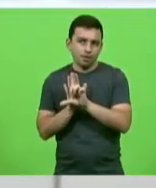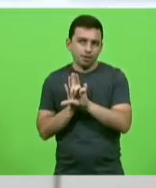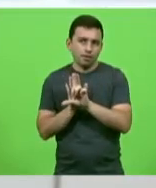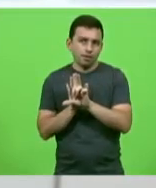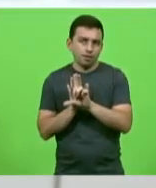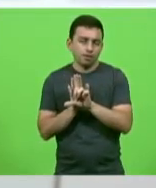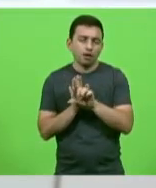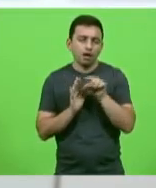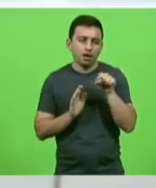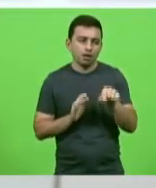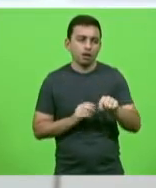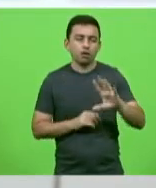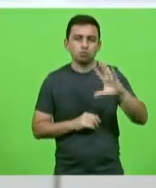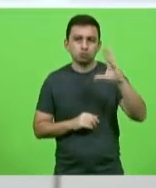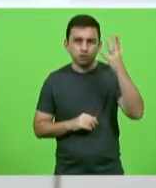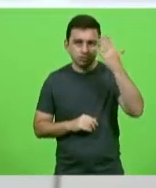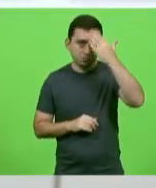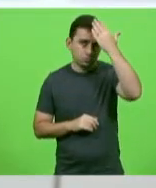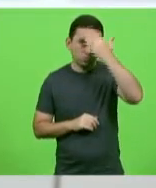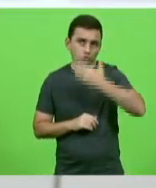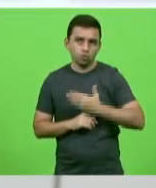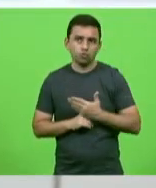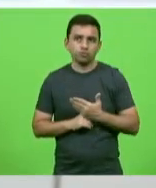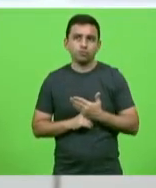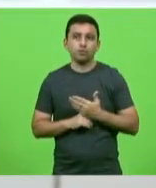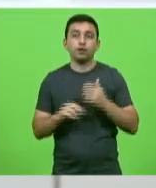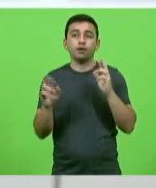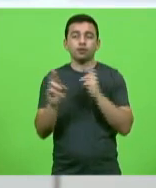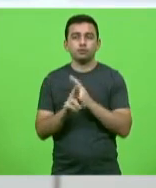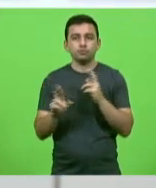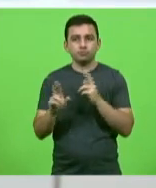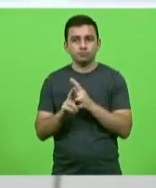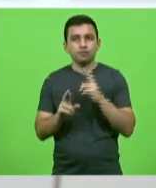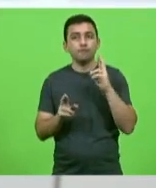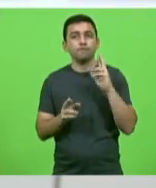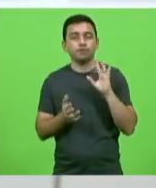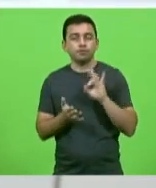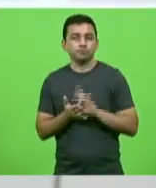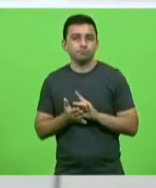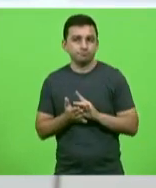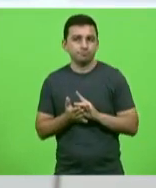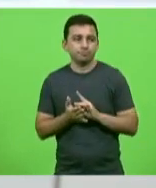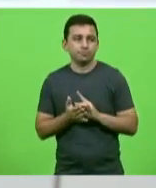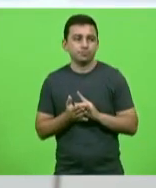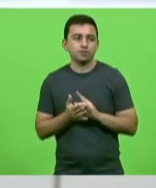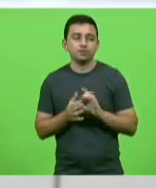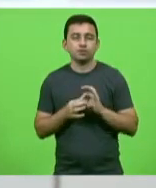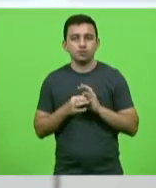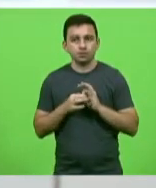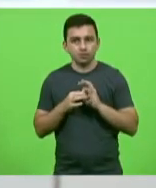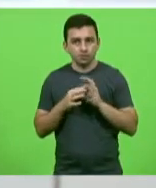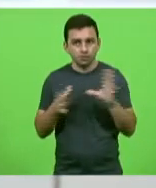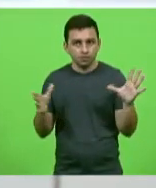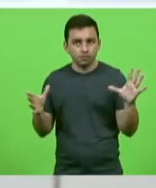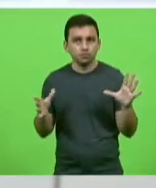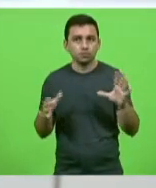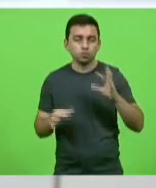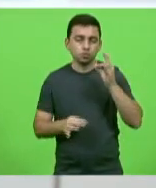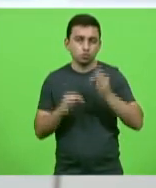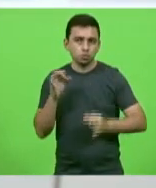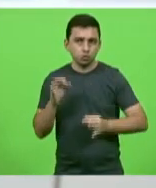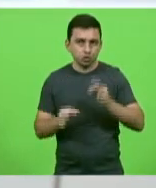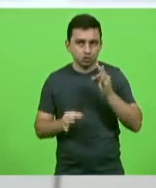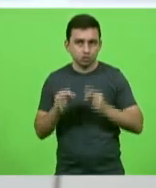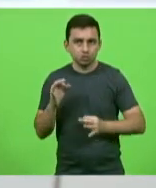circunstância conhecida é provada e relacionando-se com o fato autoriza o juiz por indução a